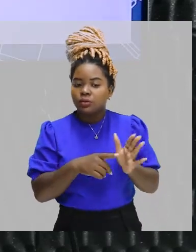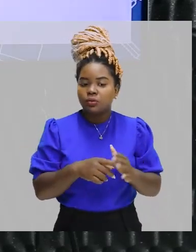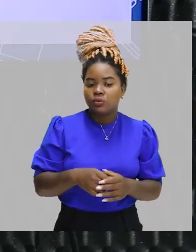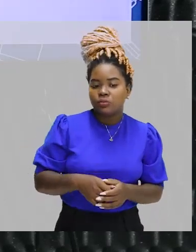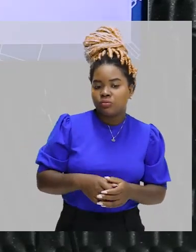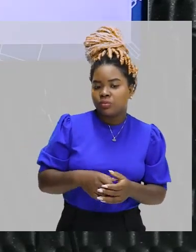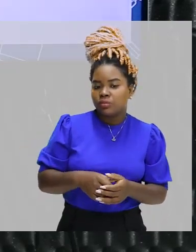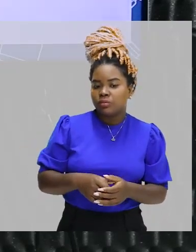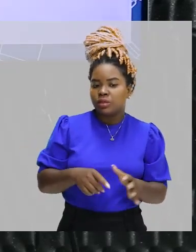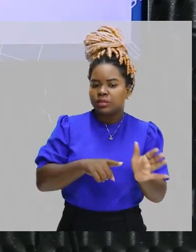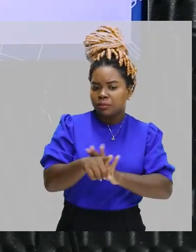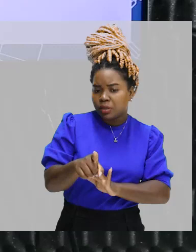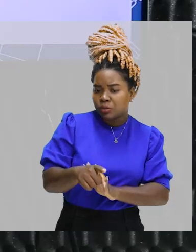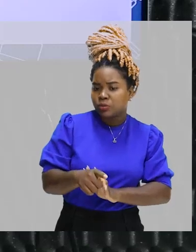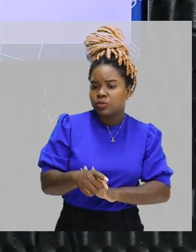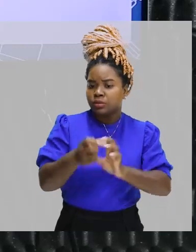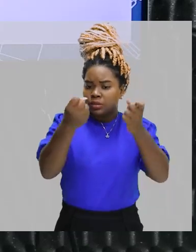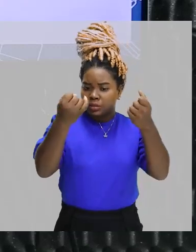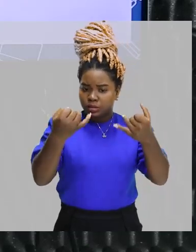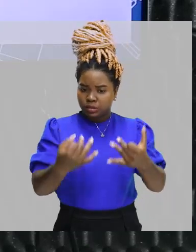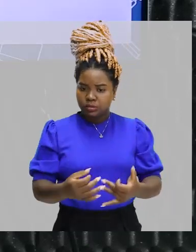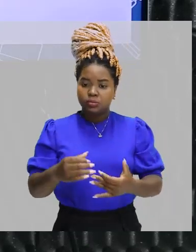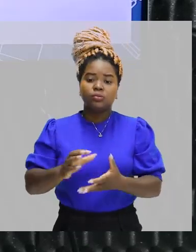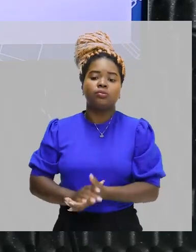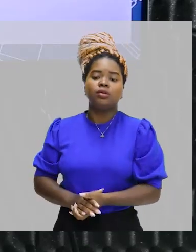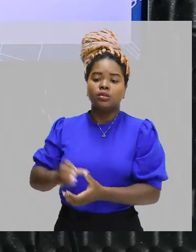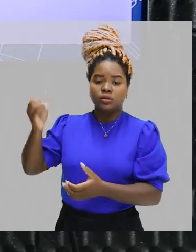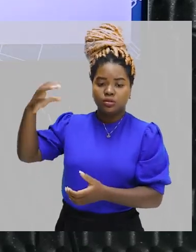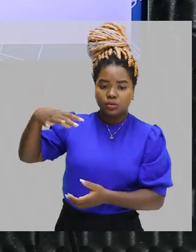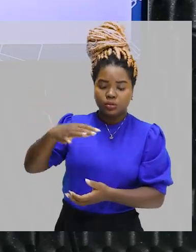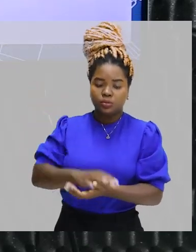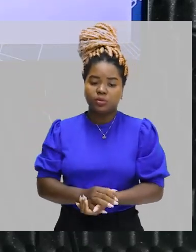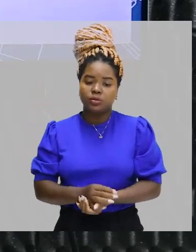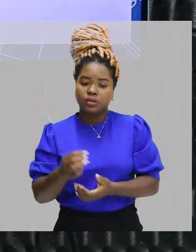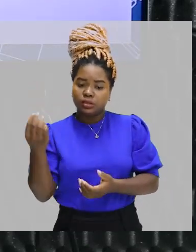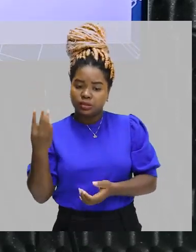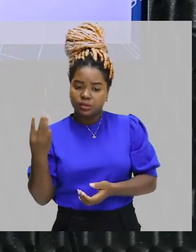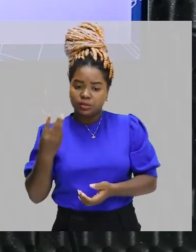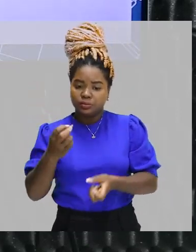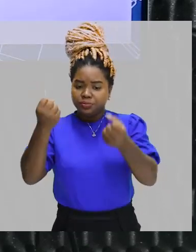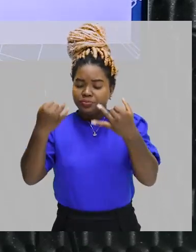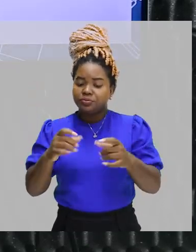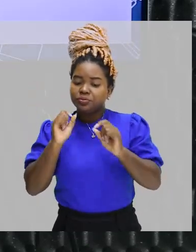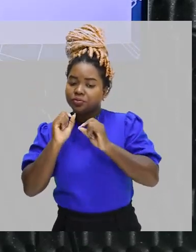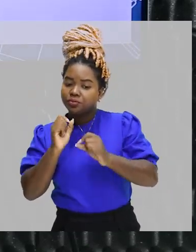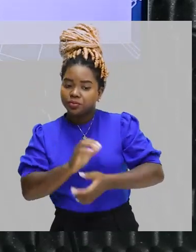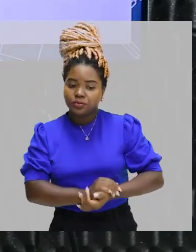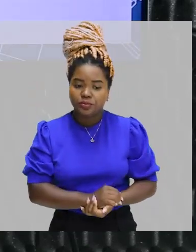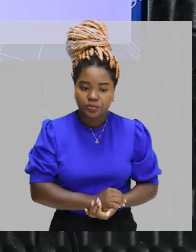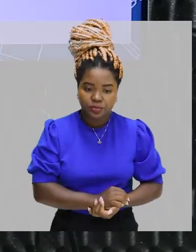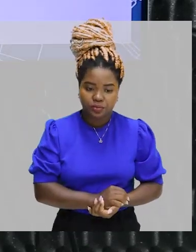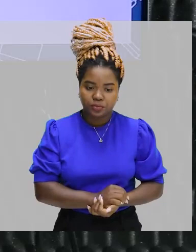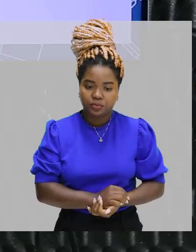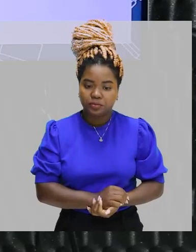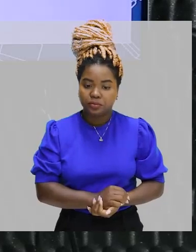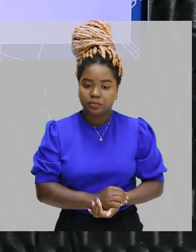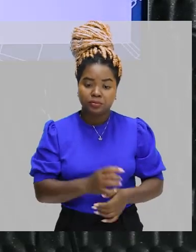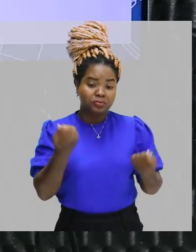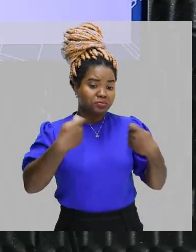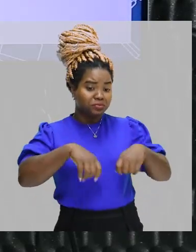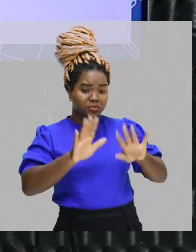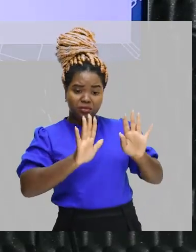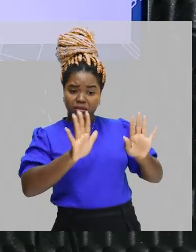metálica e, né, esses elétrons sendo ejetados, ele está falando que não depende da frequência de vibração, mas sim da